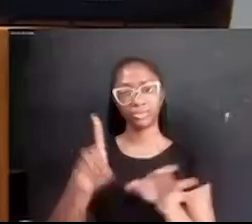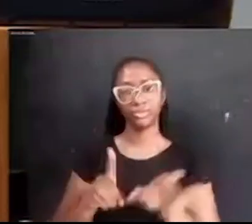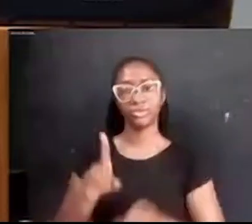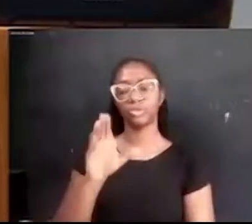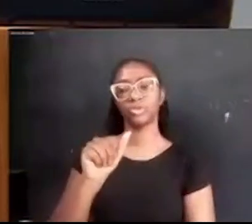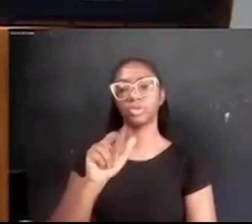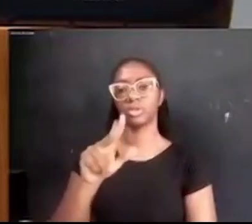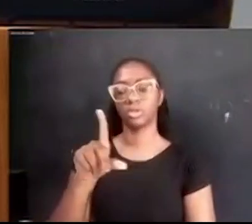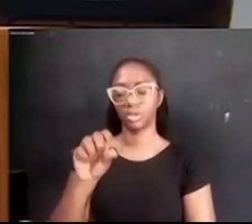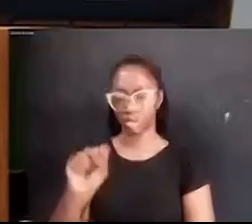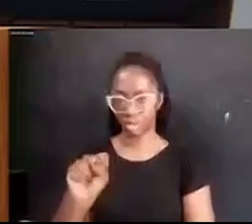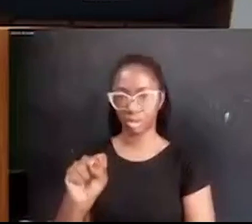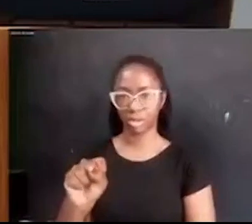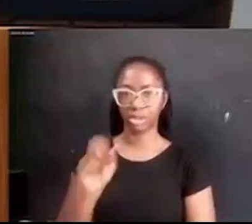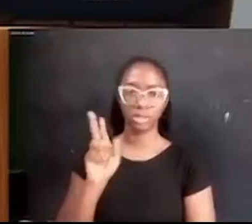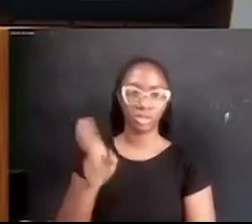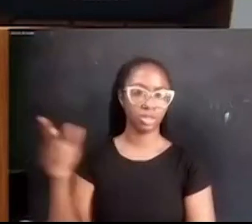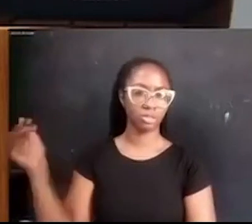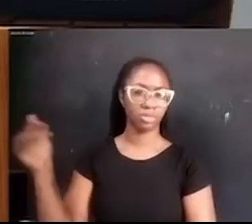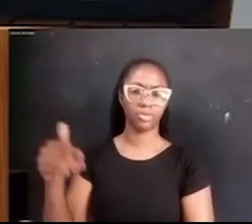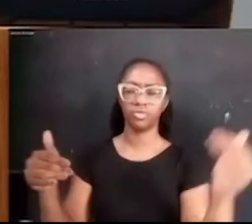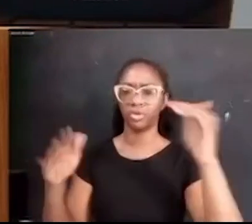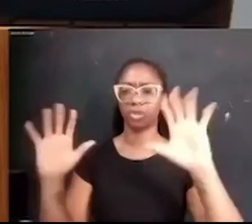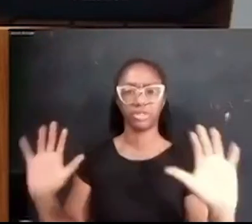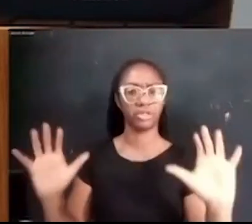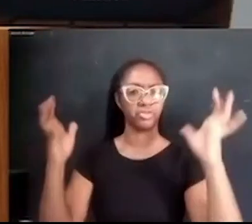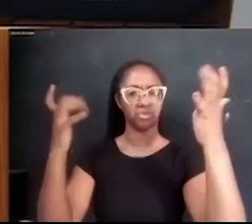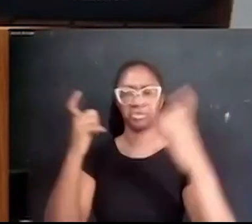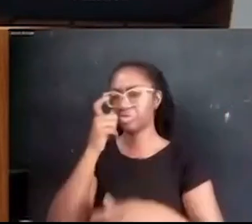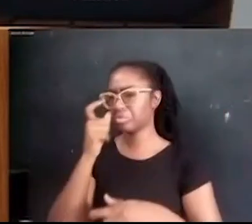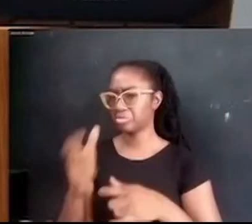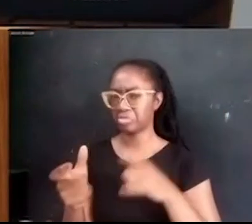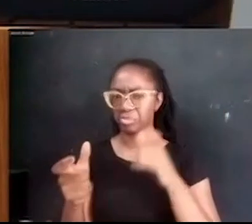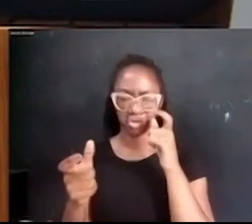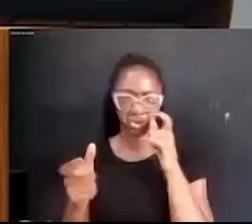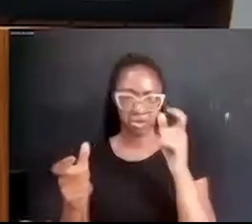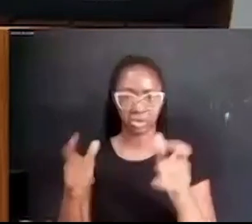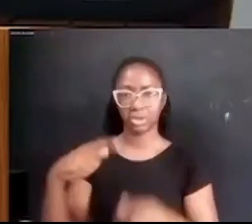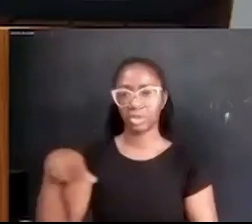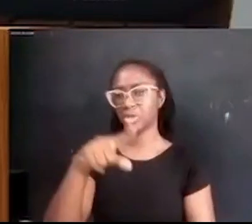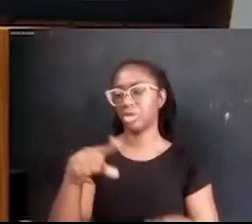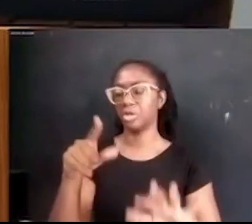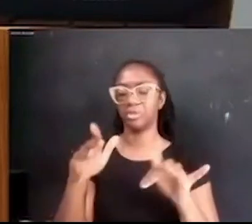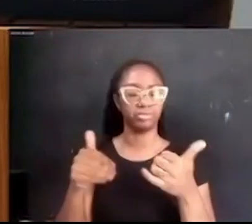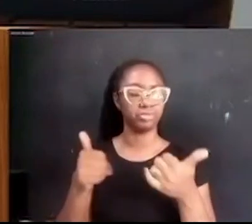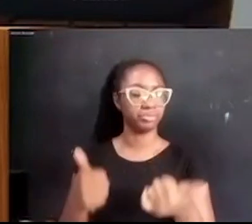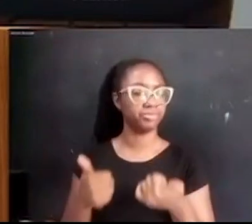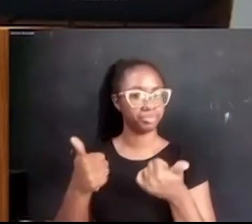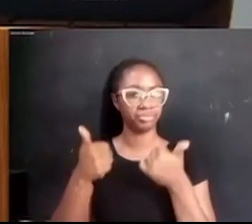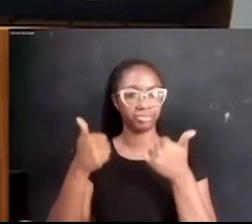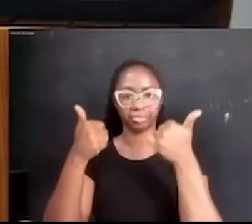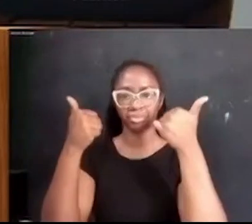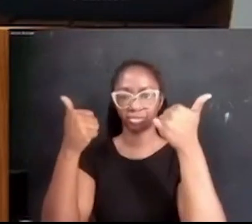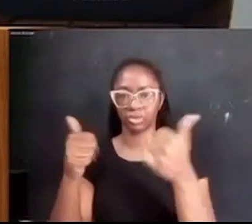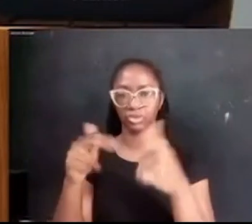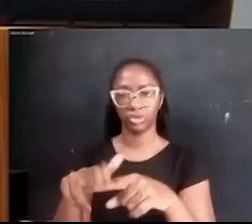sempre nos brinda com eventos interessantes, ele traz os melhores, até porque ele é um